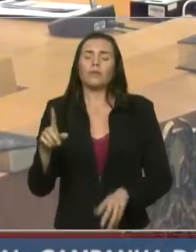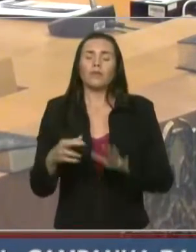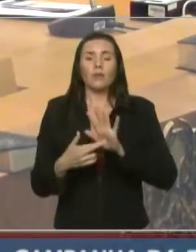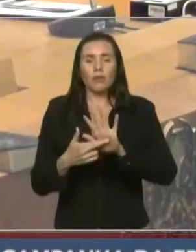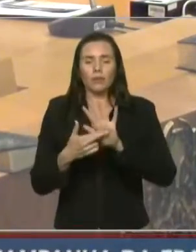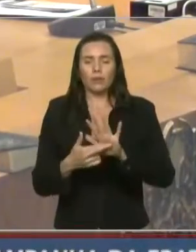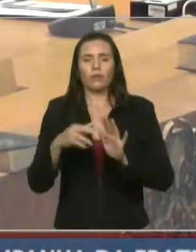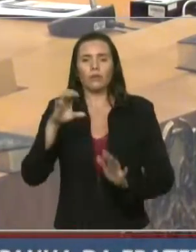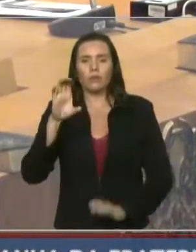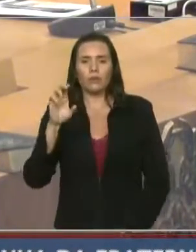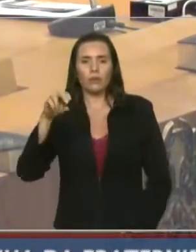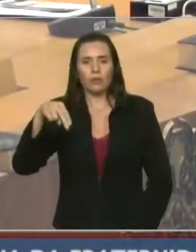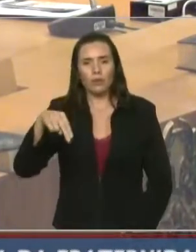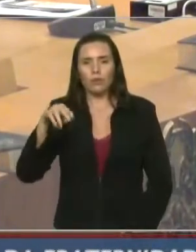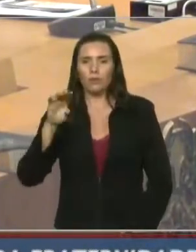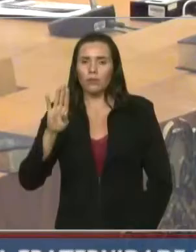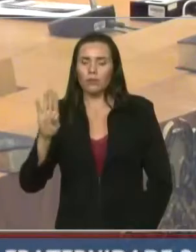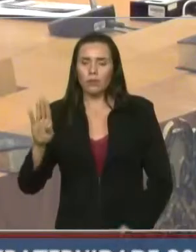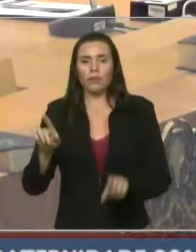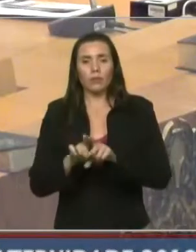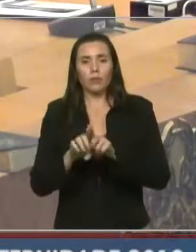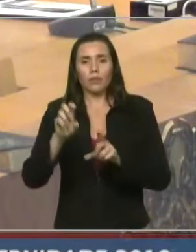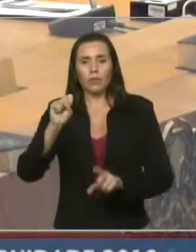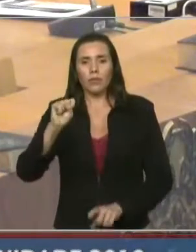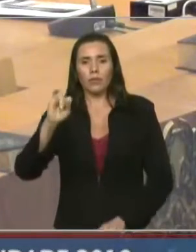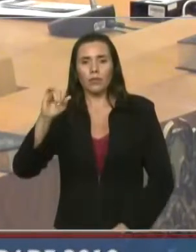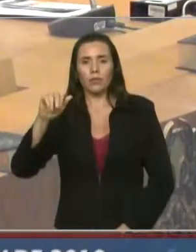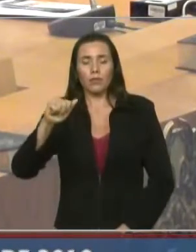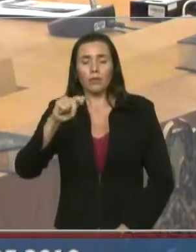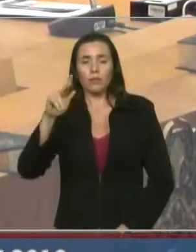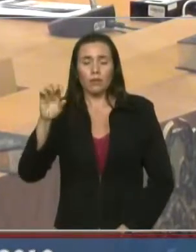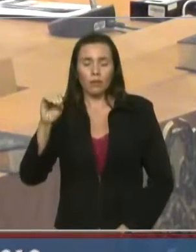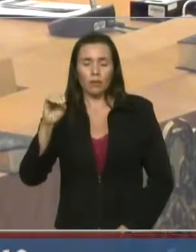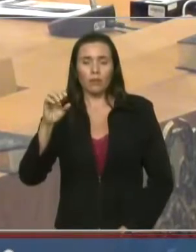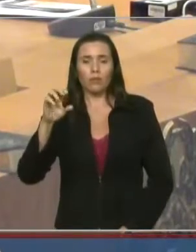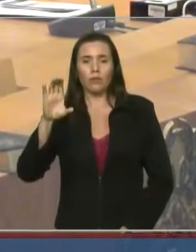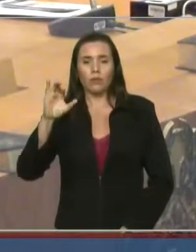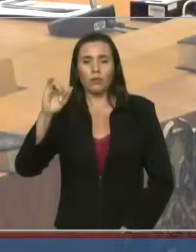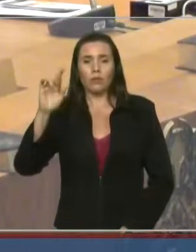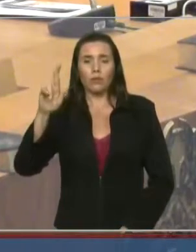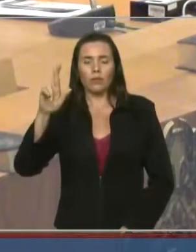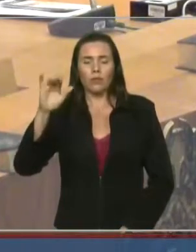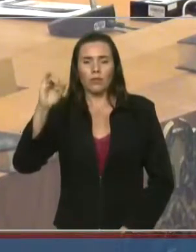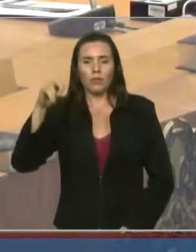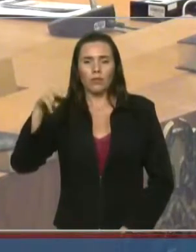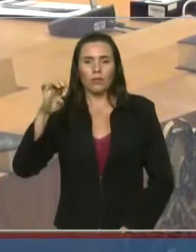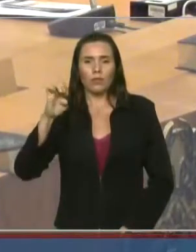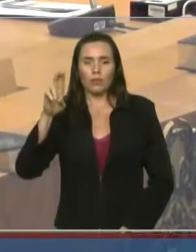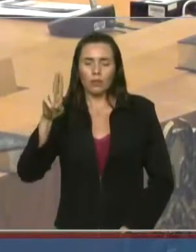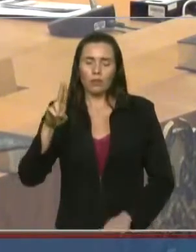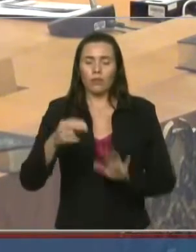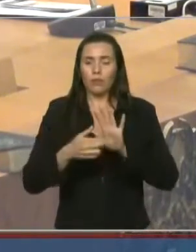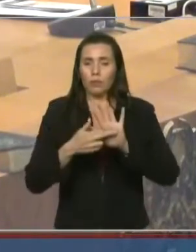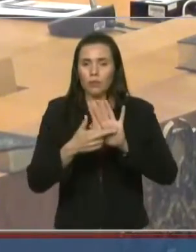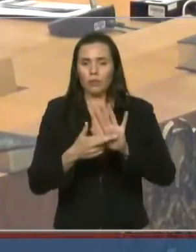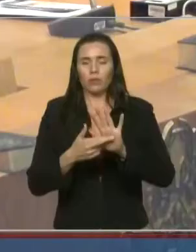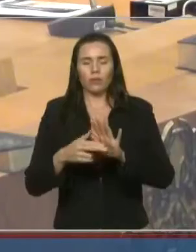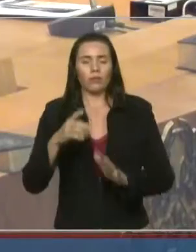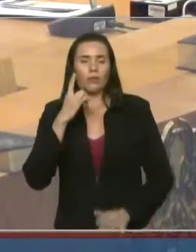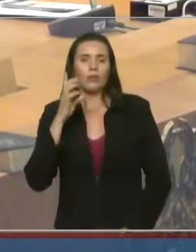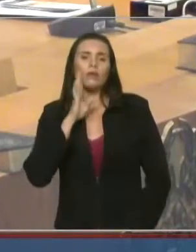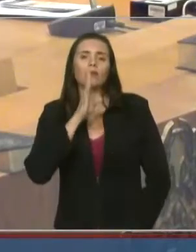CNBB, Simão Cirineu, representando o deputado federal Bira do Pindaré,